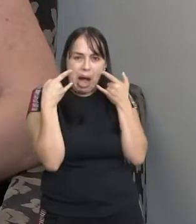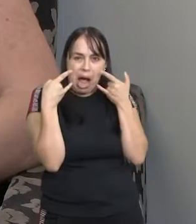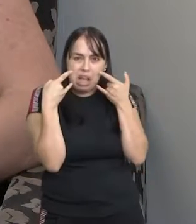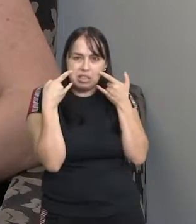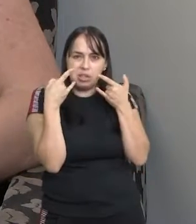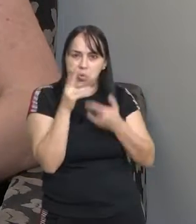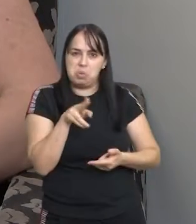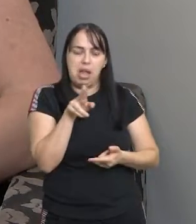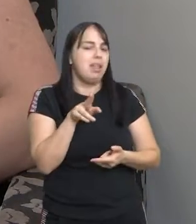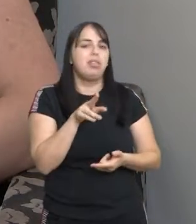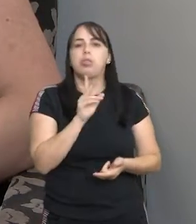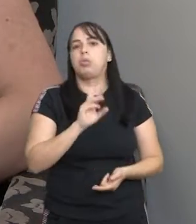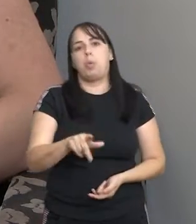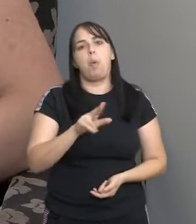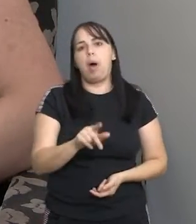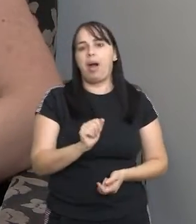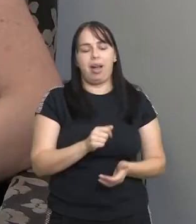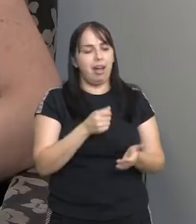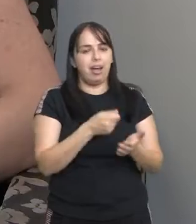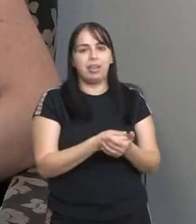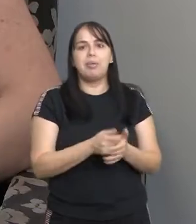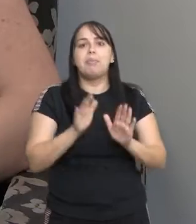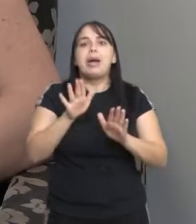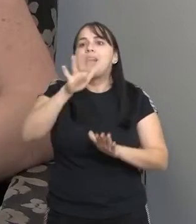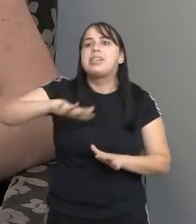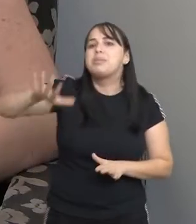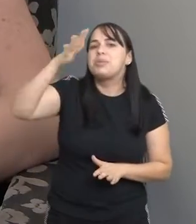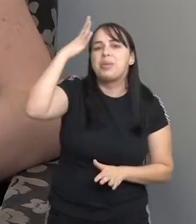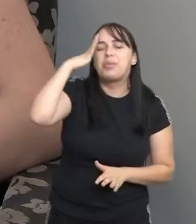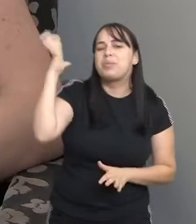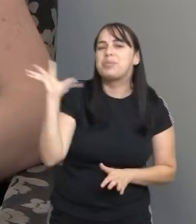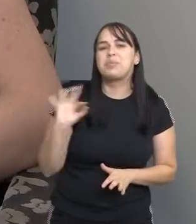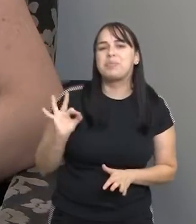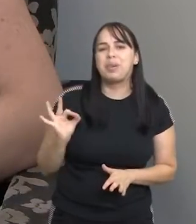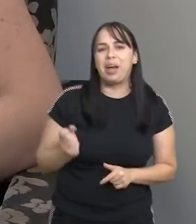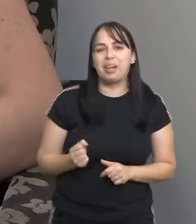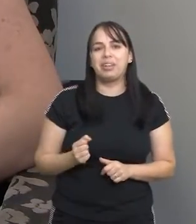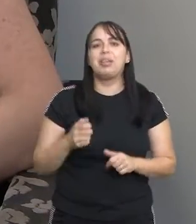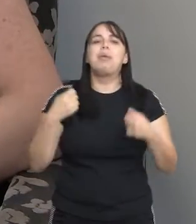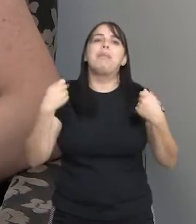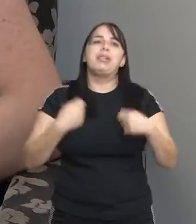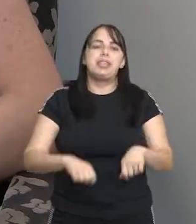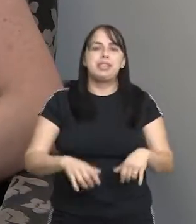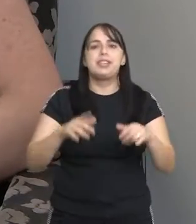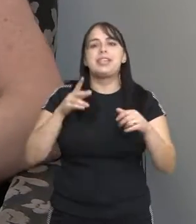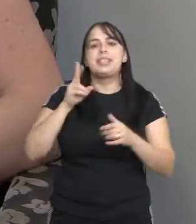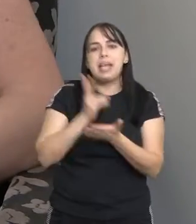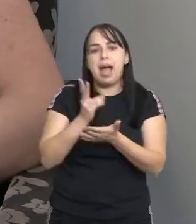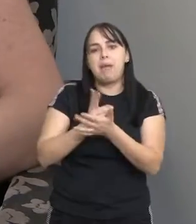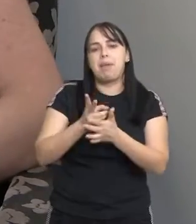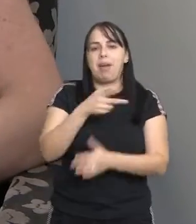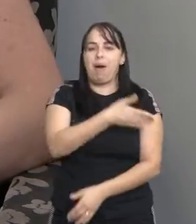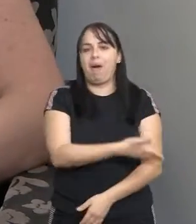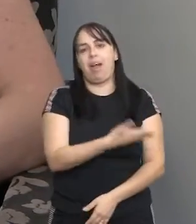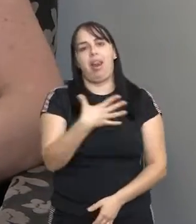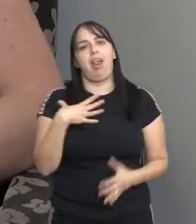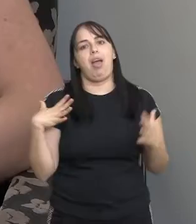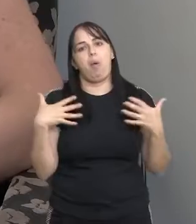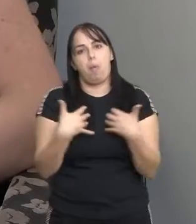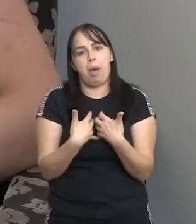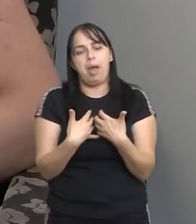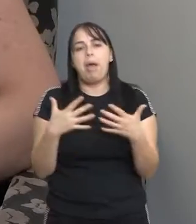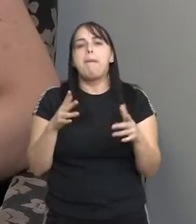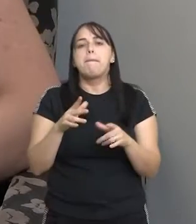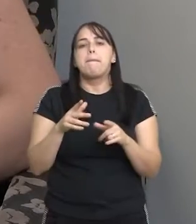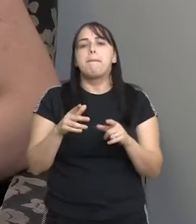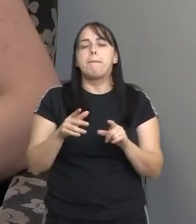máscara, né? Mas assim, nem todo mundo sabe, né? Então a gente tem que estar o tempo todo, olha, meu filho é autista,